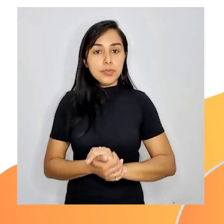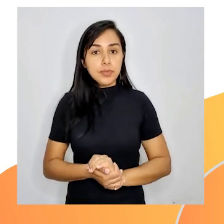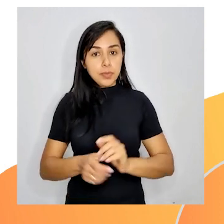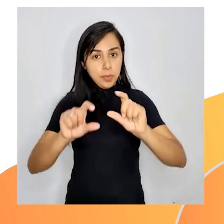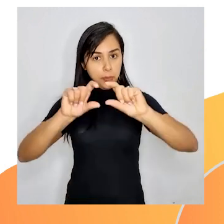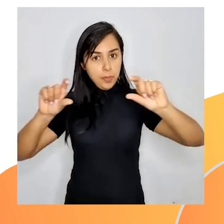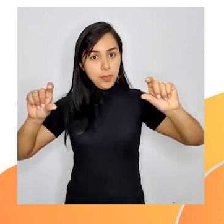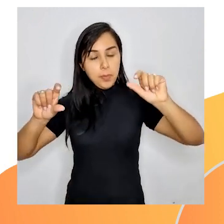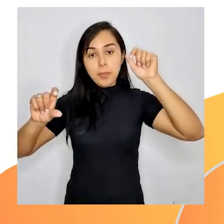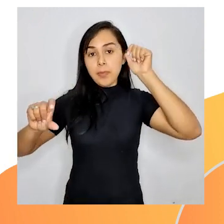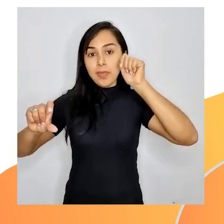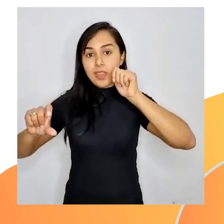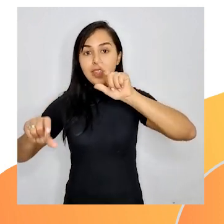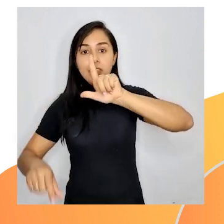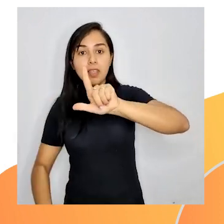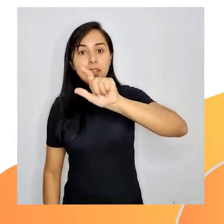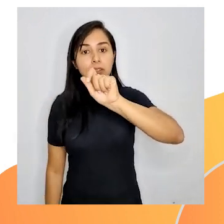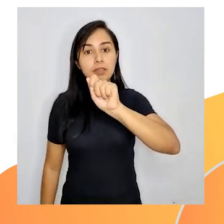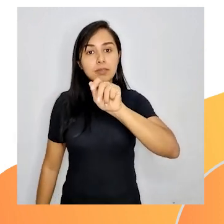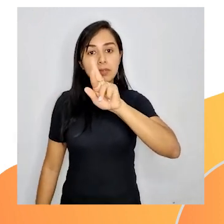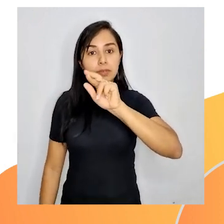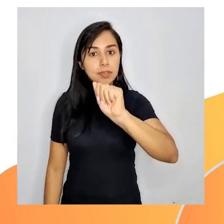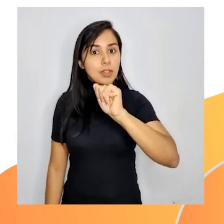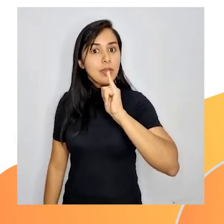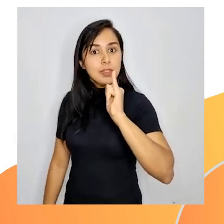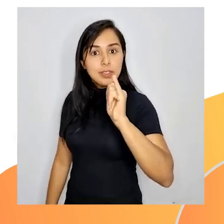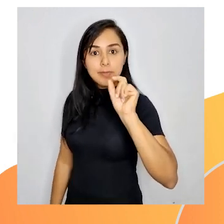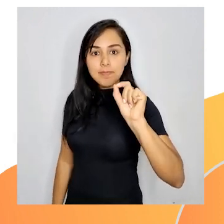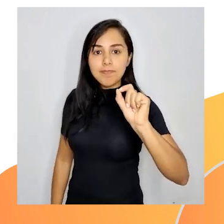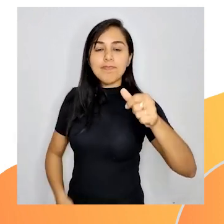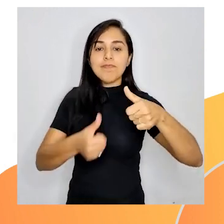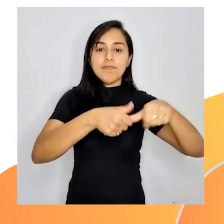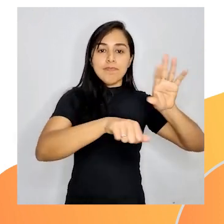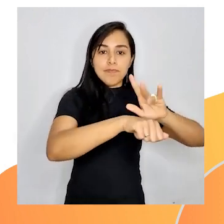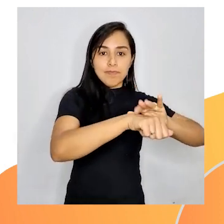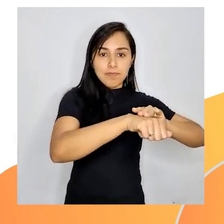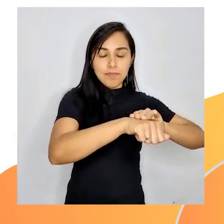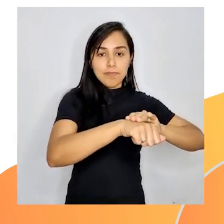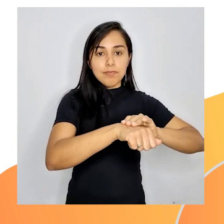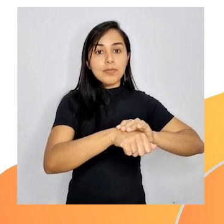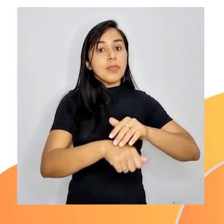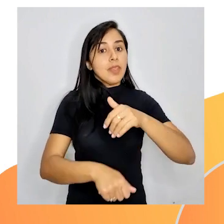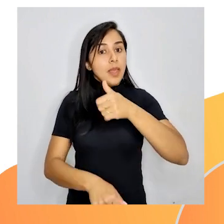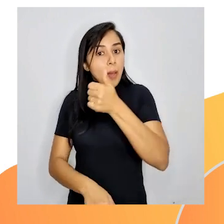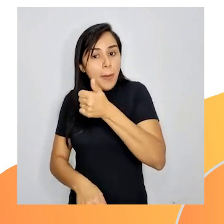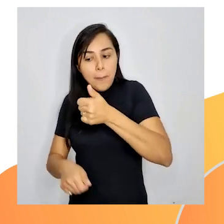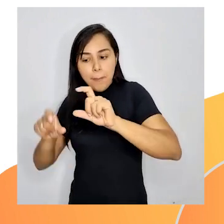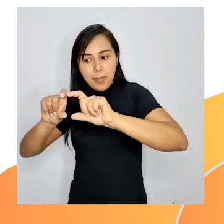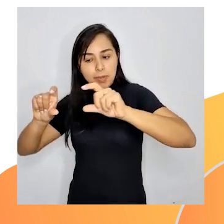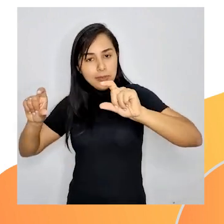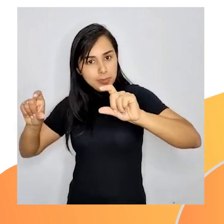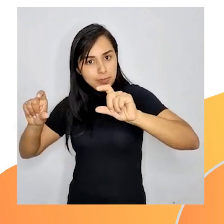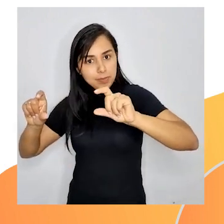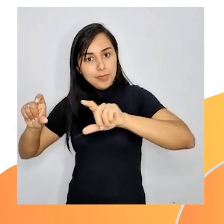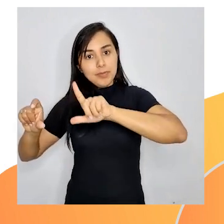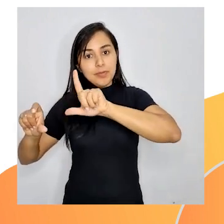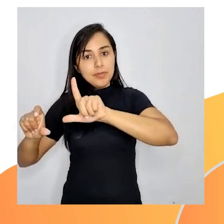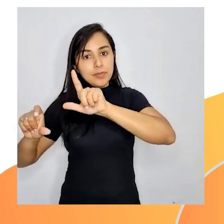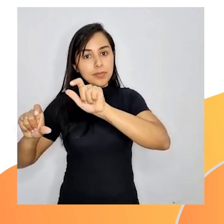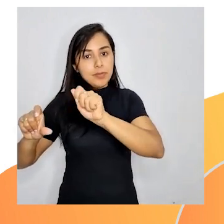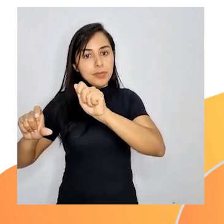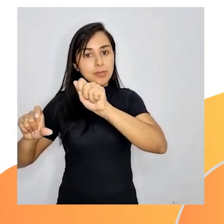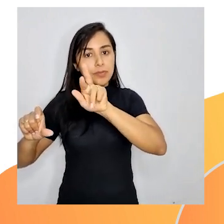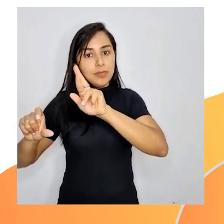está doente. A primeira oração, que é Laura disse, ela possui uma dependência sintática da